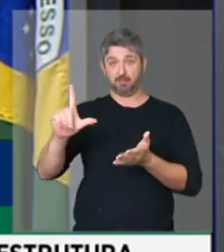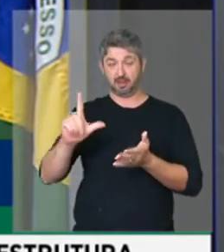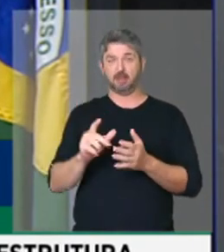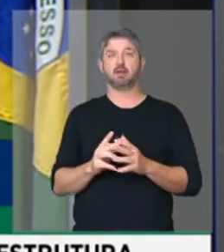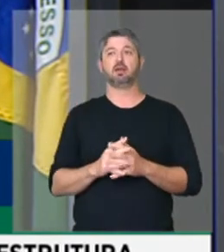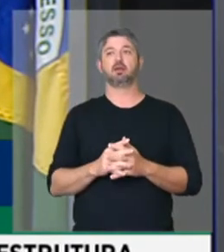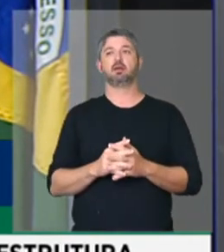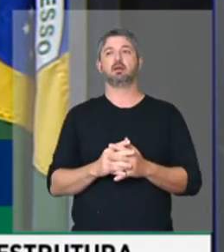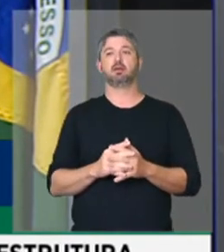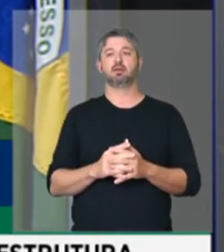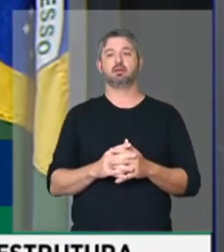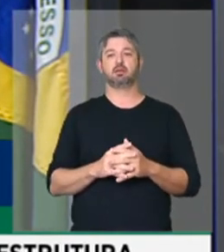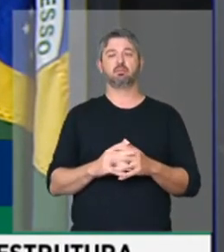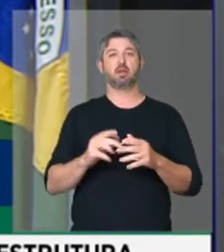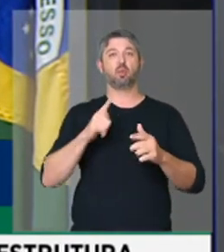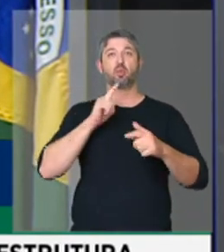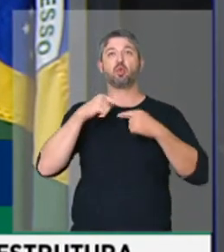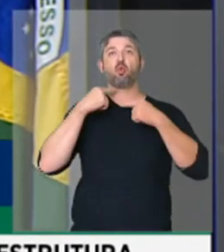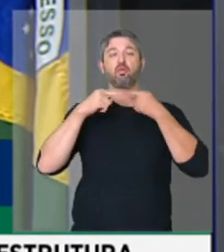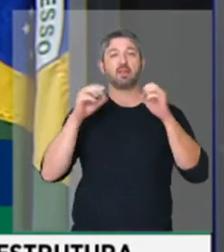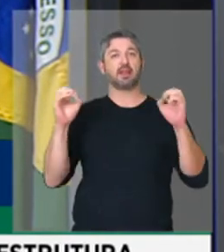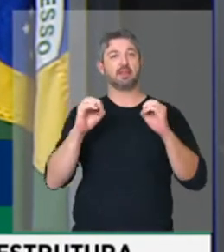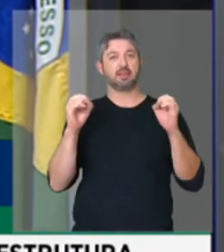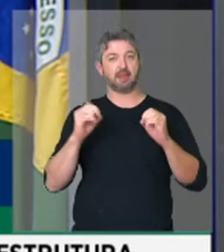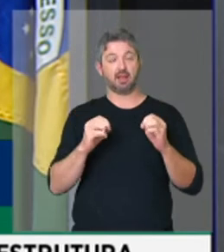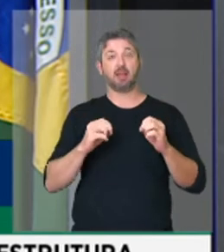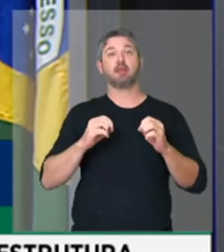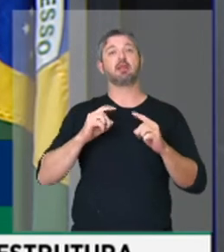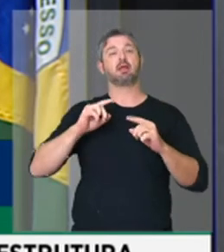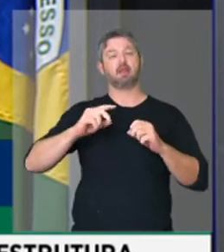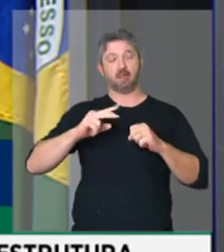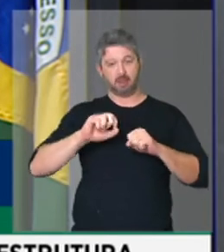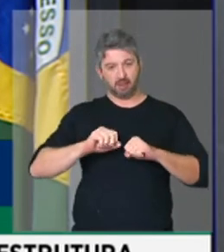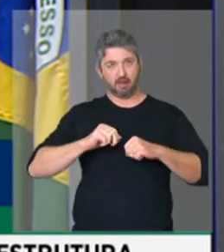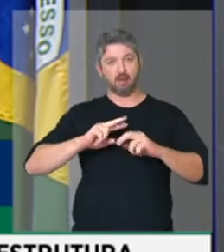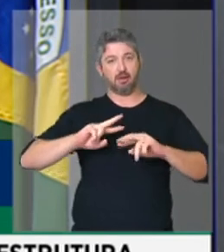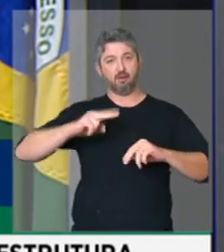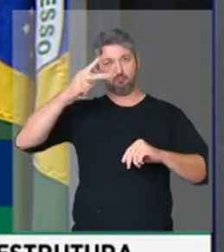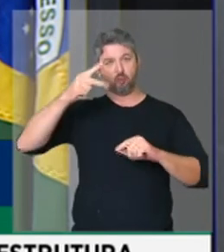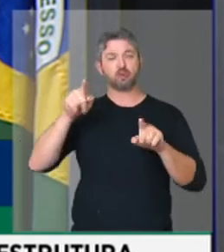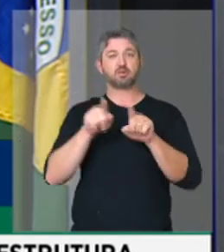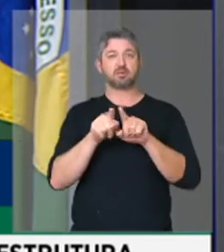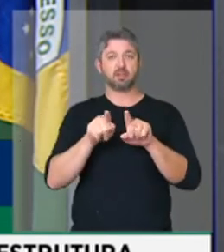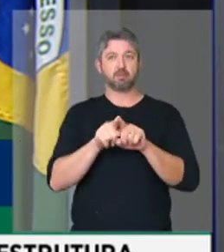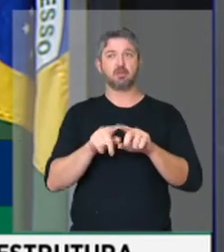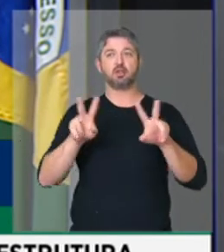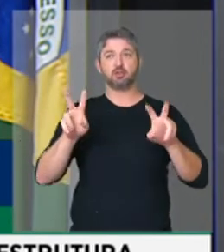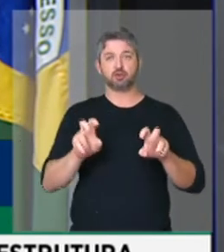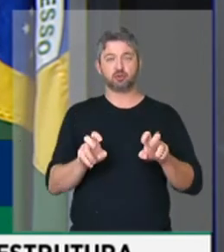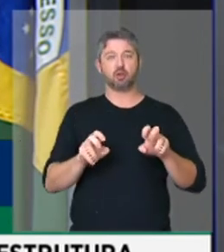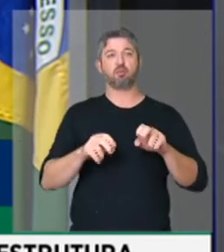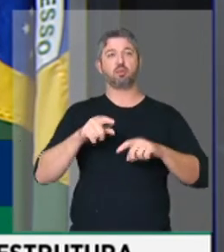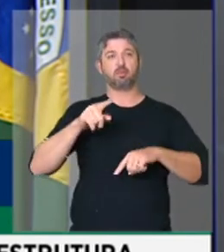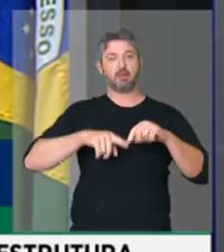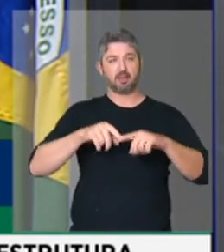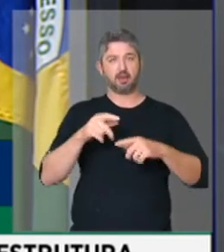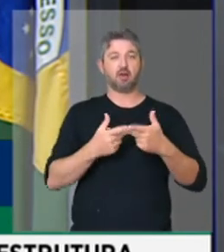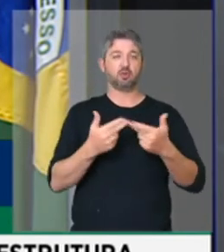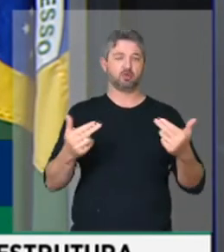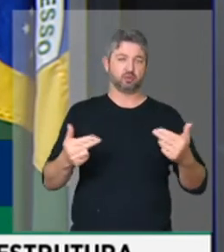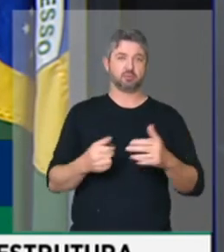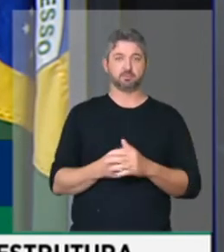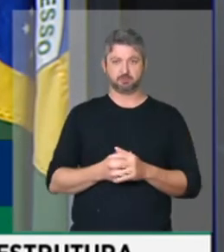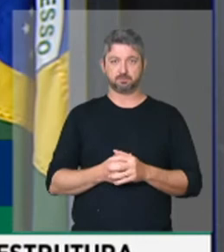não sobrestarem dúvidas, e reforçamos todos os critérios com relação às matérias antielisivas.